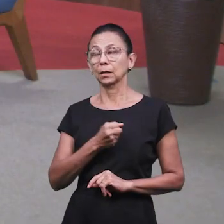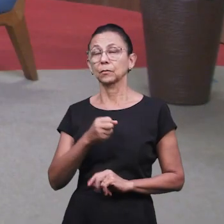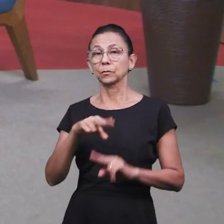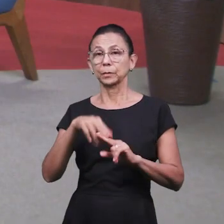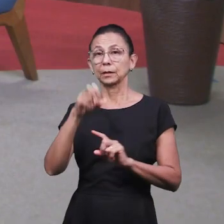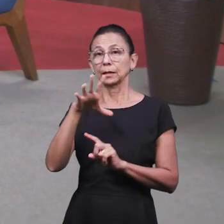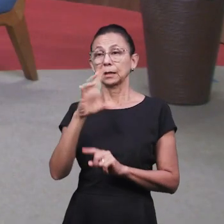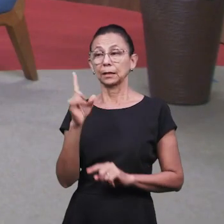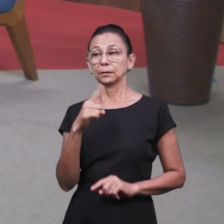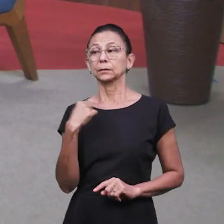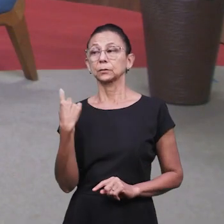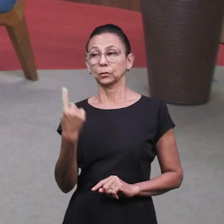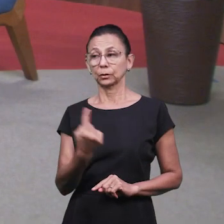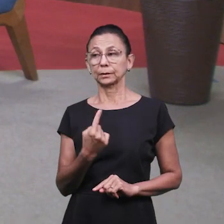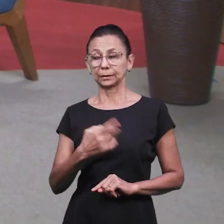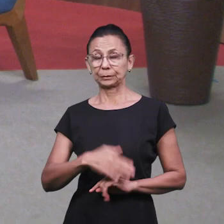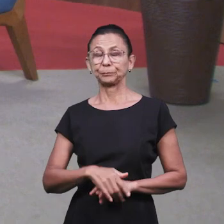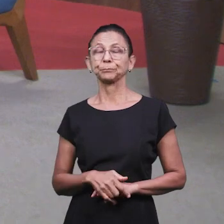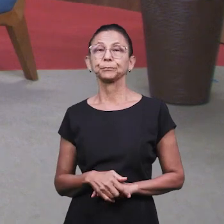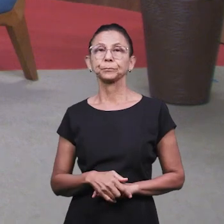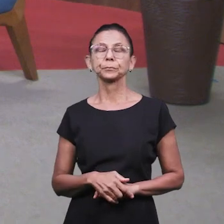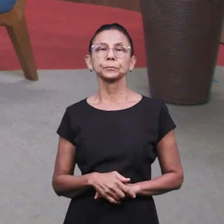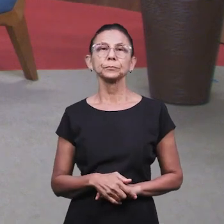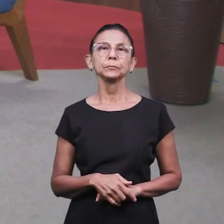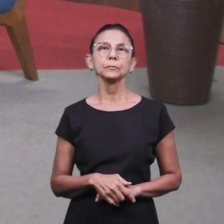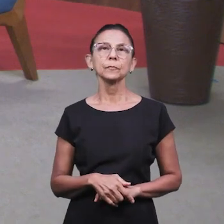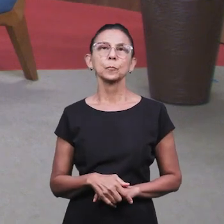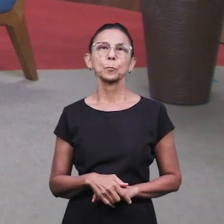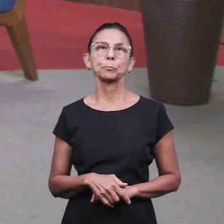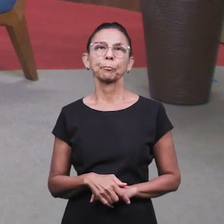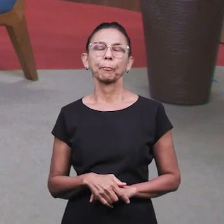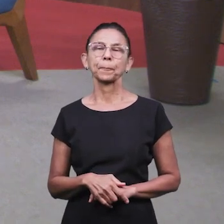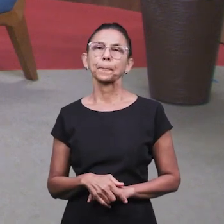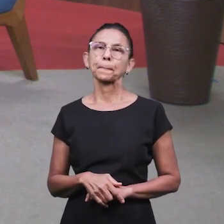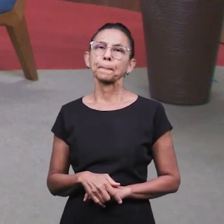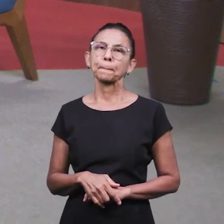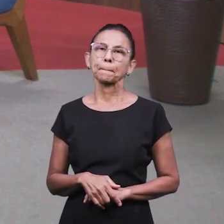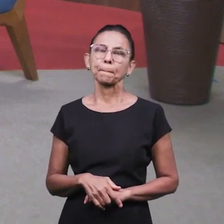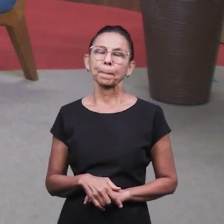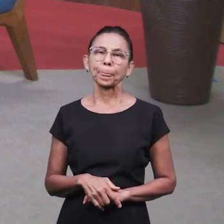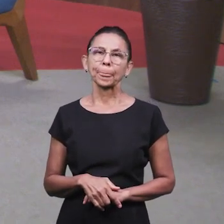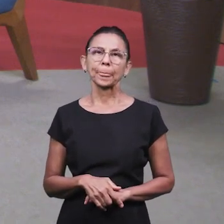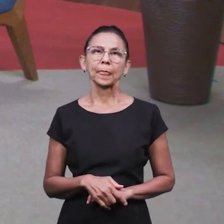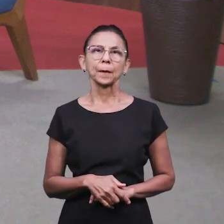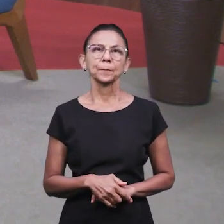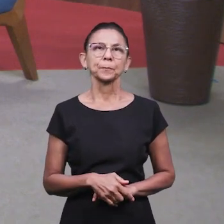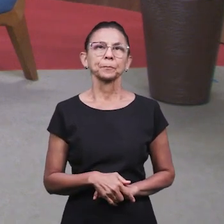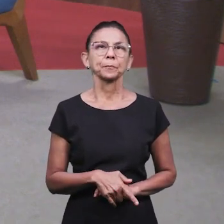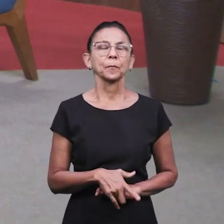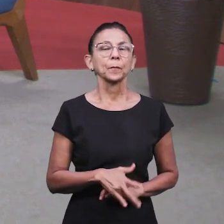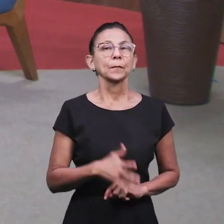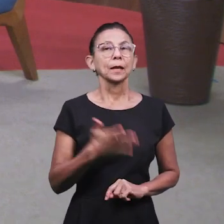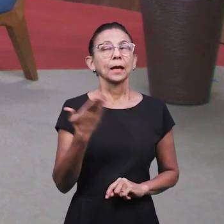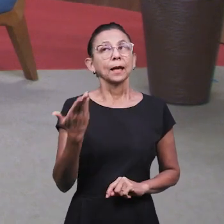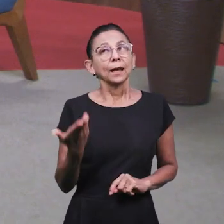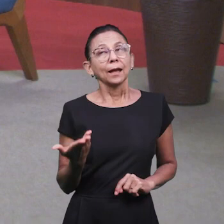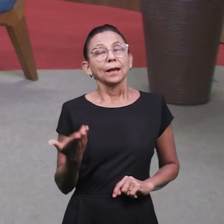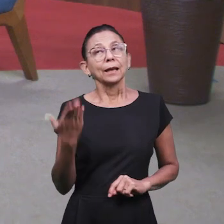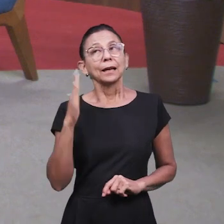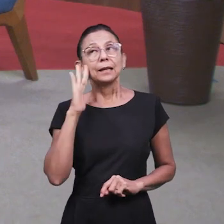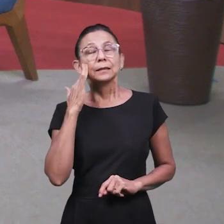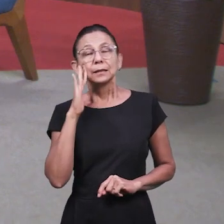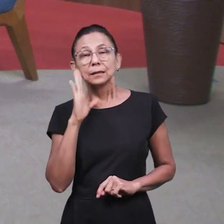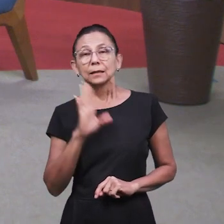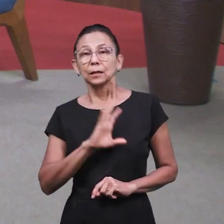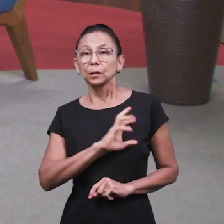Deus. O homem só pode entender que este amor é melhor do que